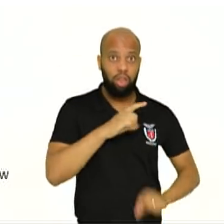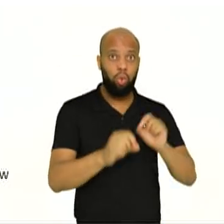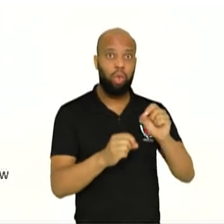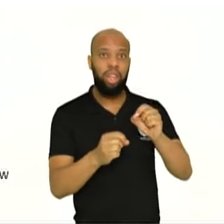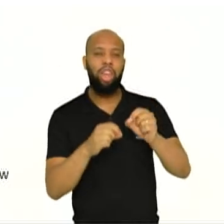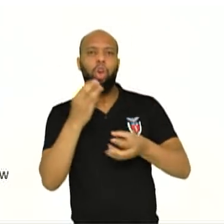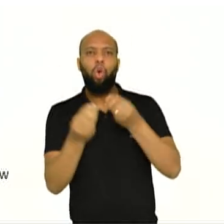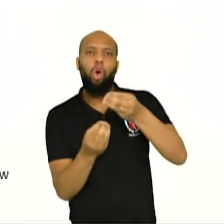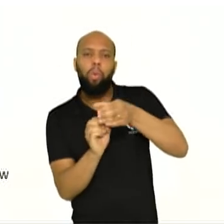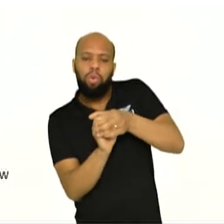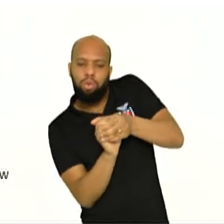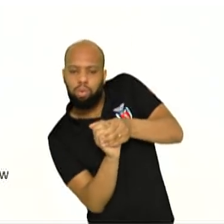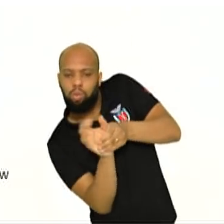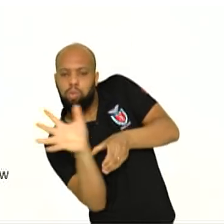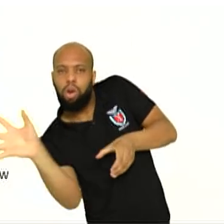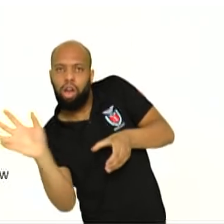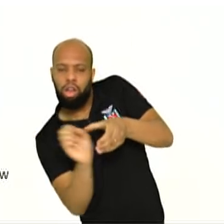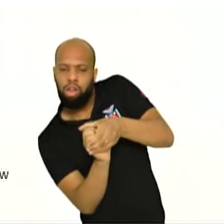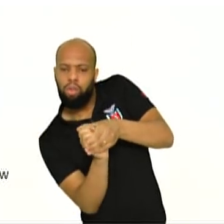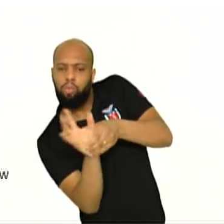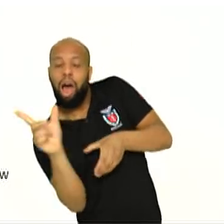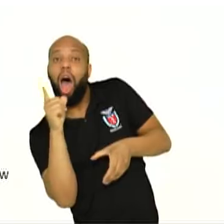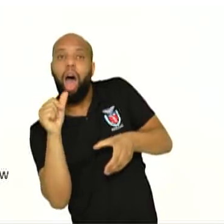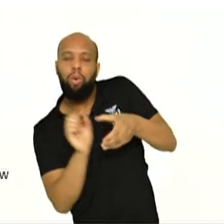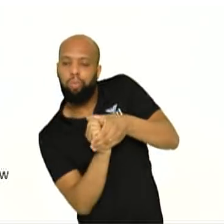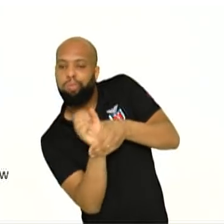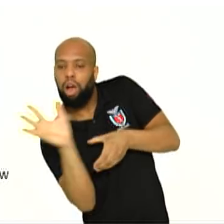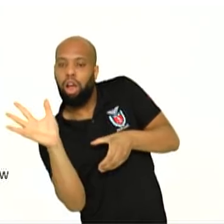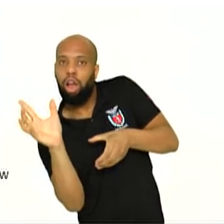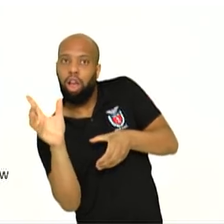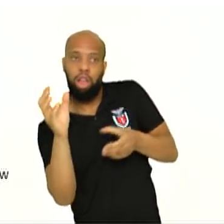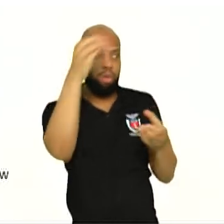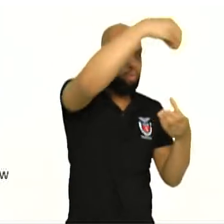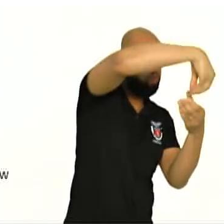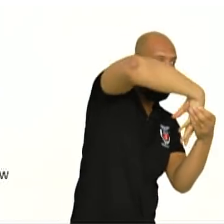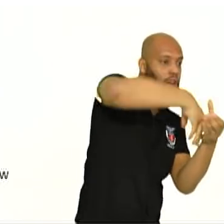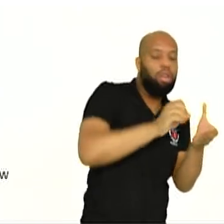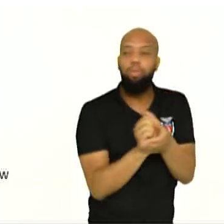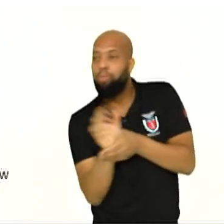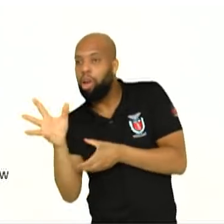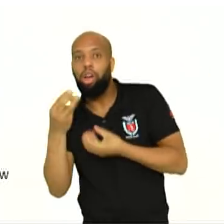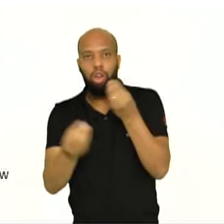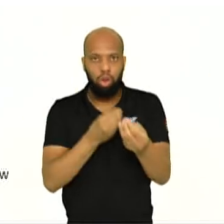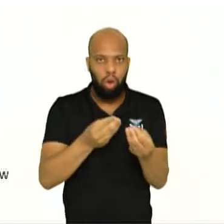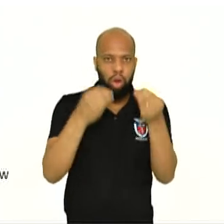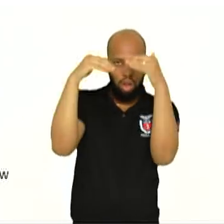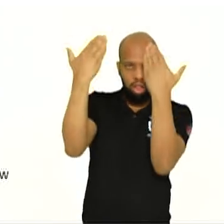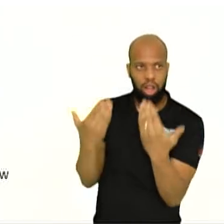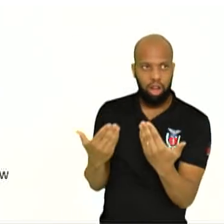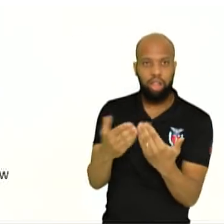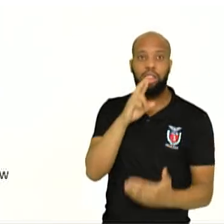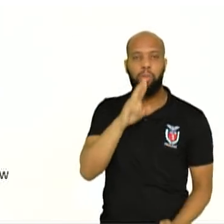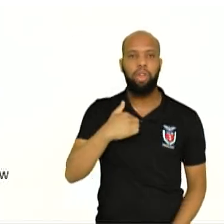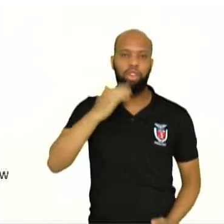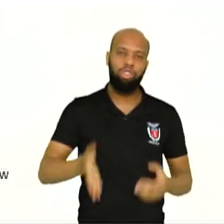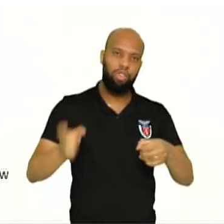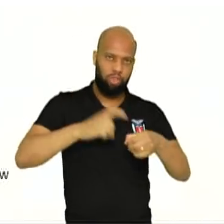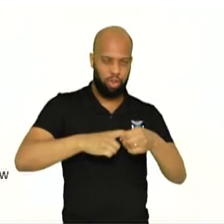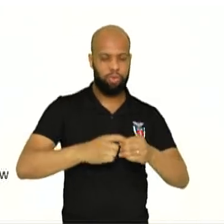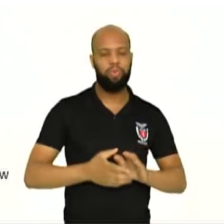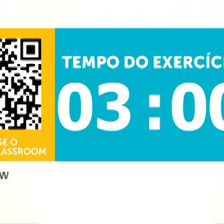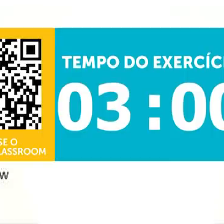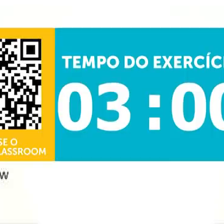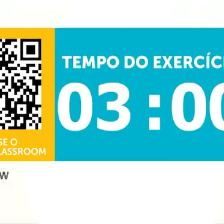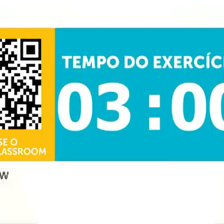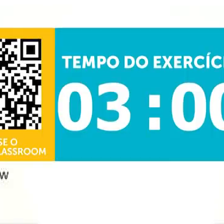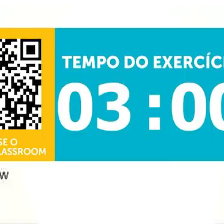pelo. Qual parte que ela usa para eliminar a água que entrou no corpo dela? Analisa as opções que tem aqui e daqui a pouquinho a gente volta.